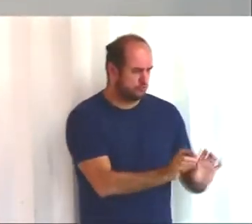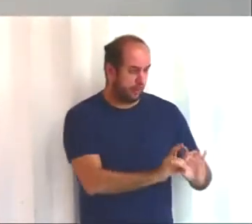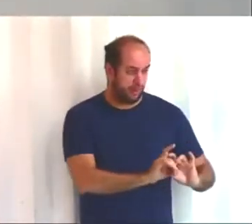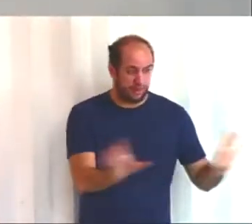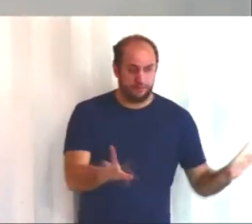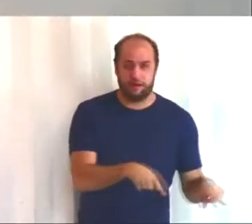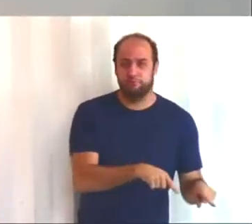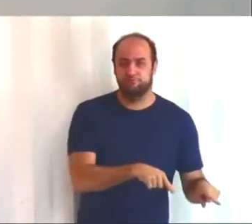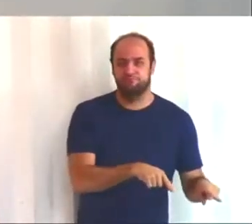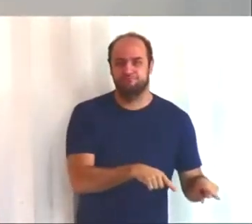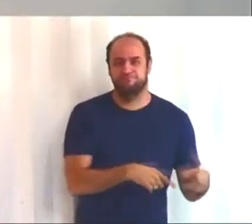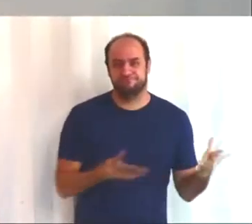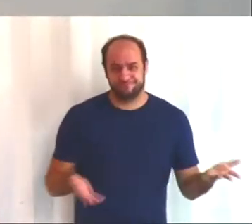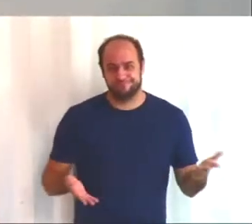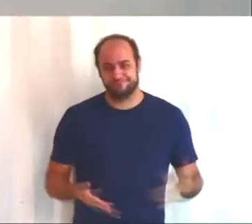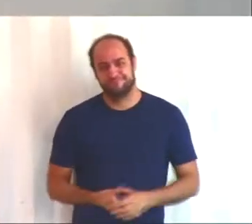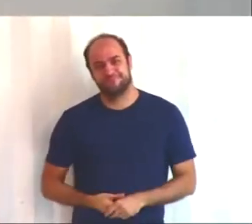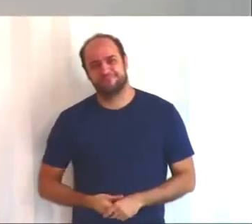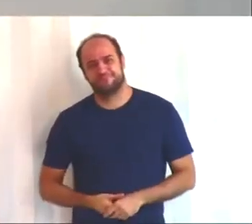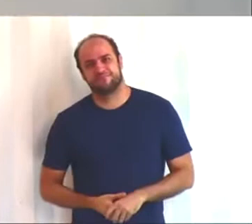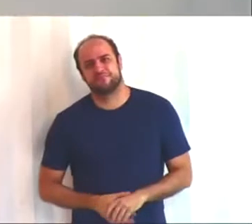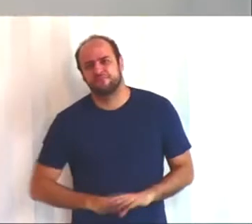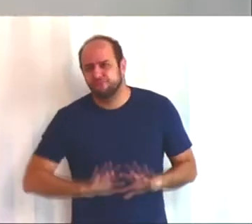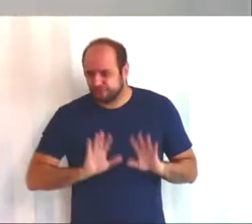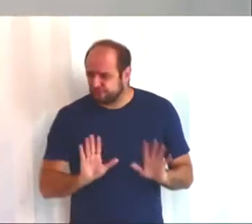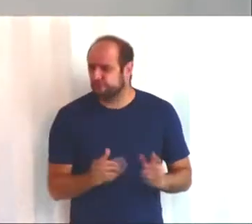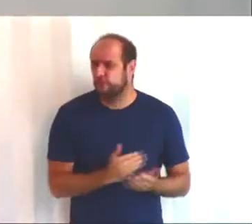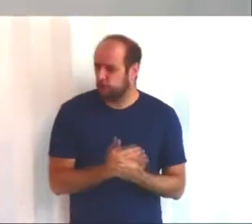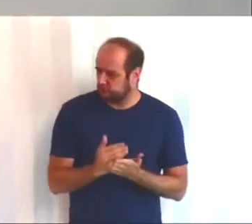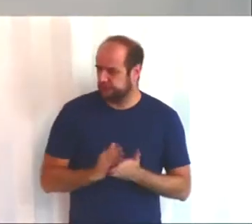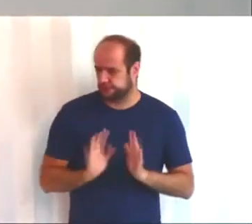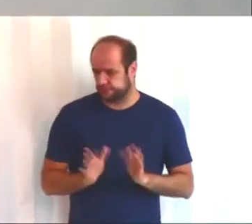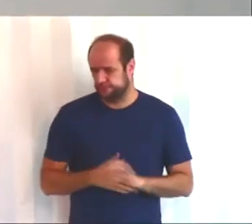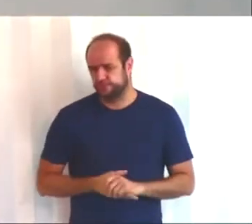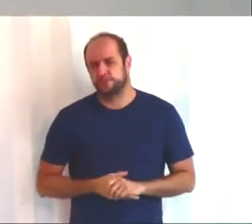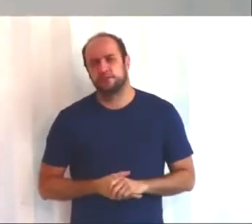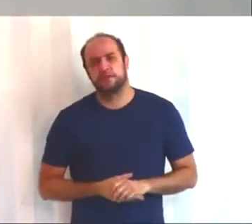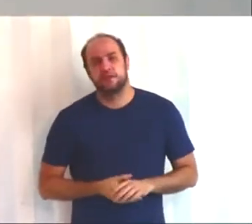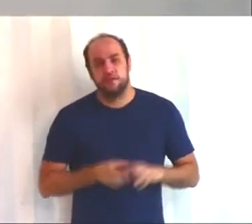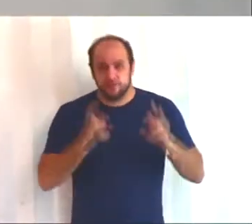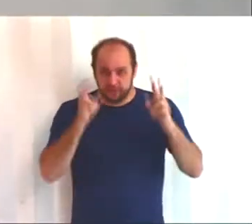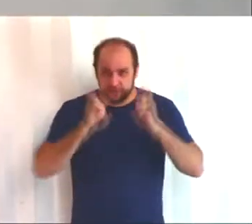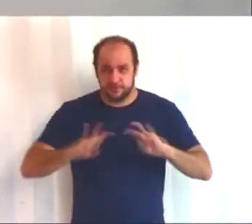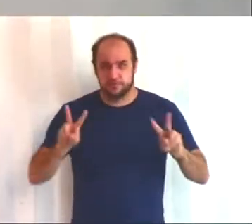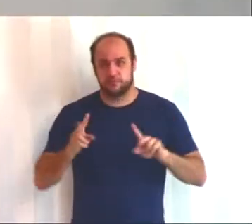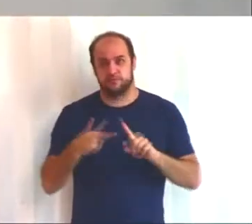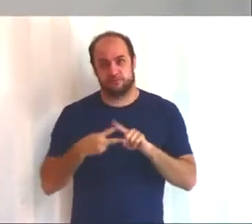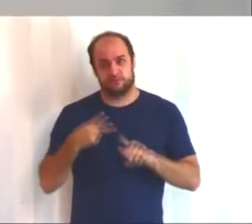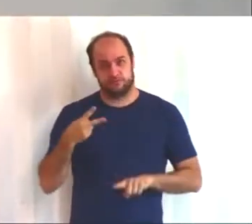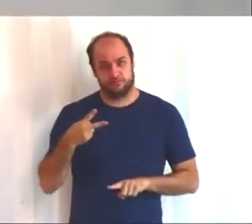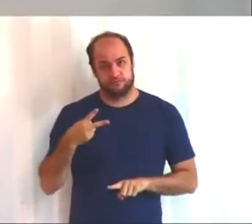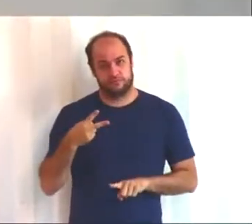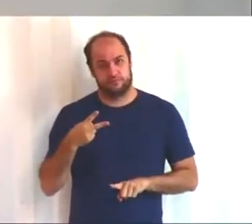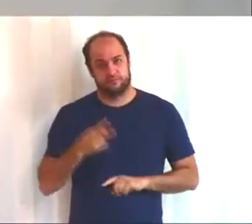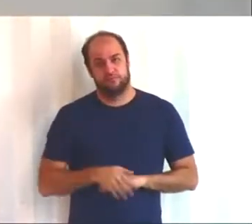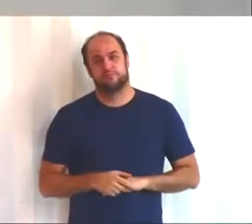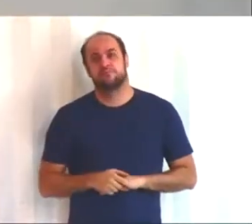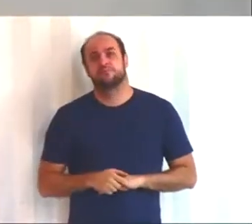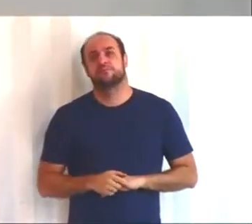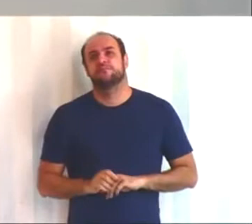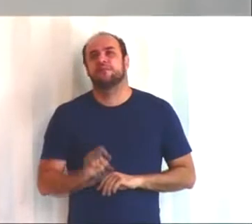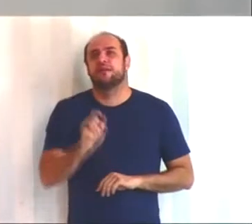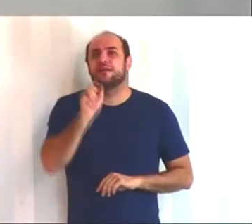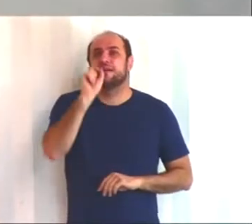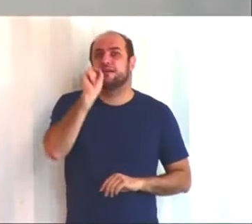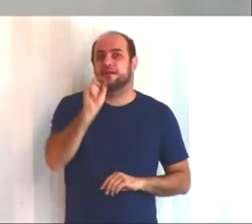o Senhor. Vamos começar então a pensar as duas visões de Jeremias. O que elas são?